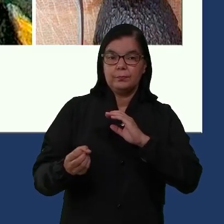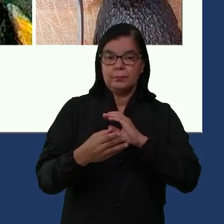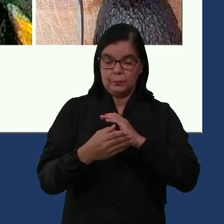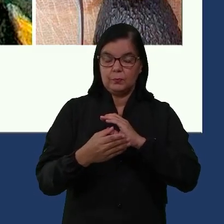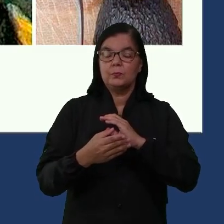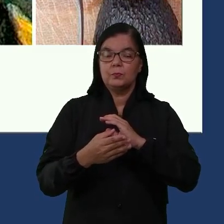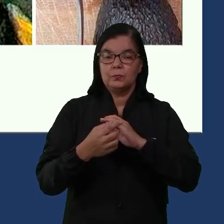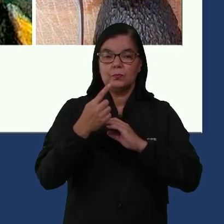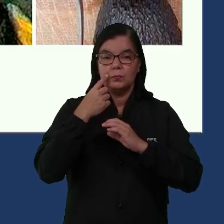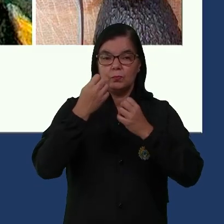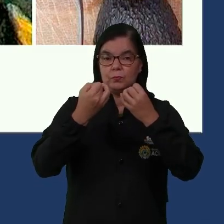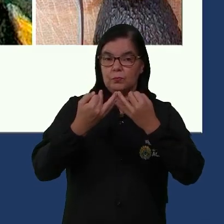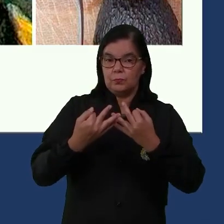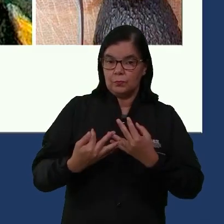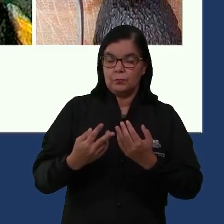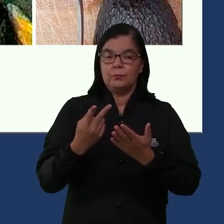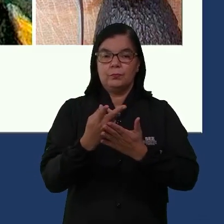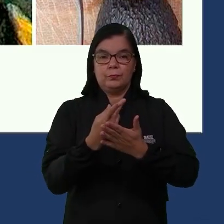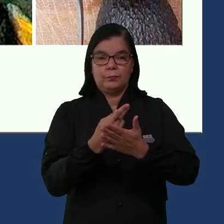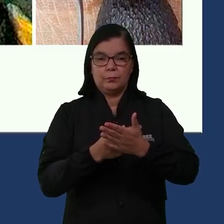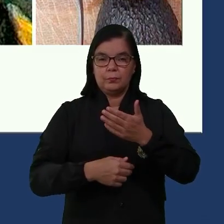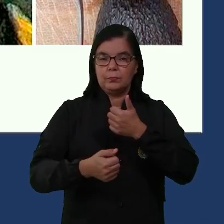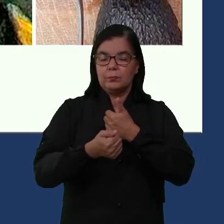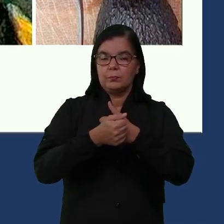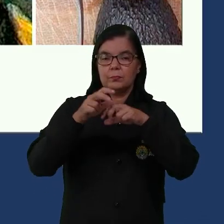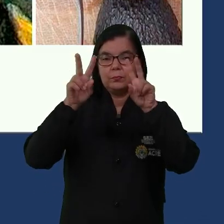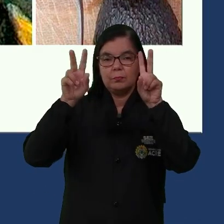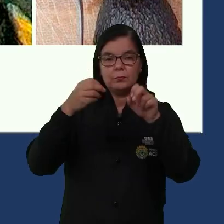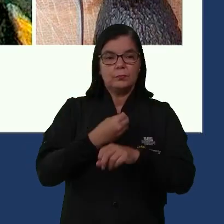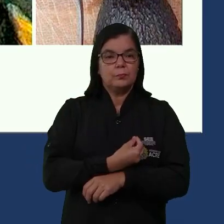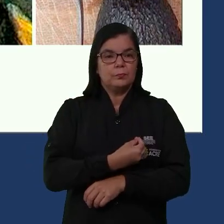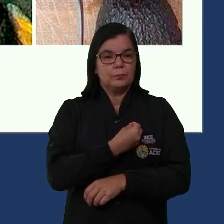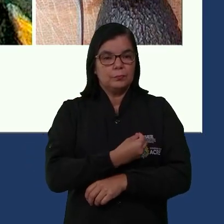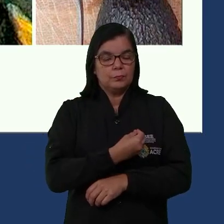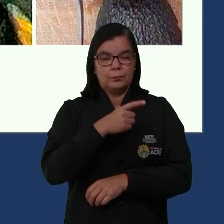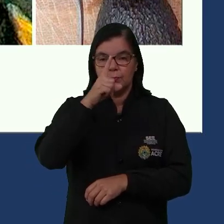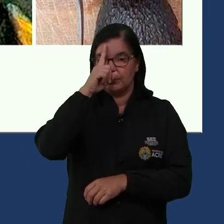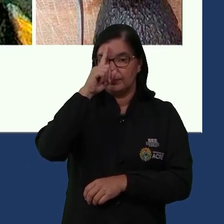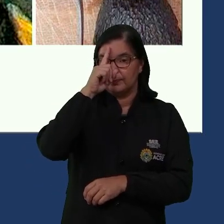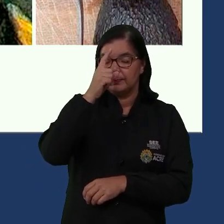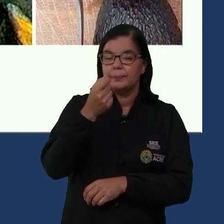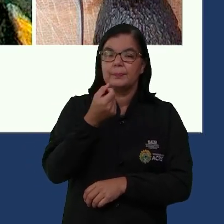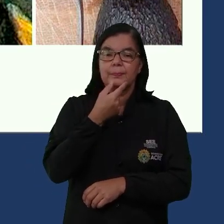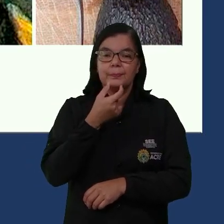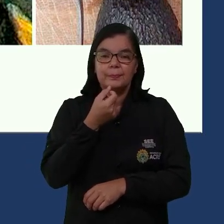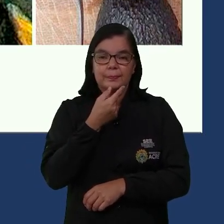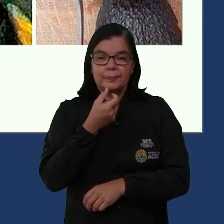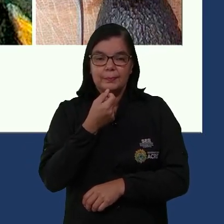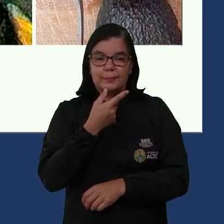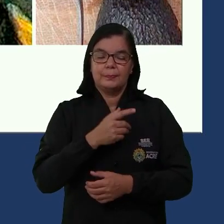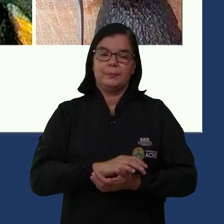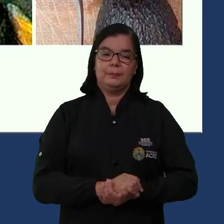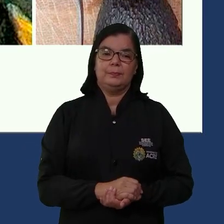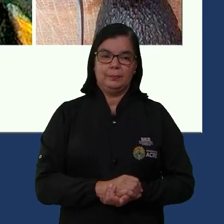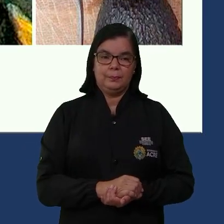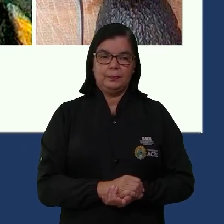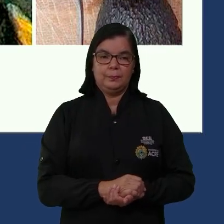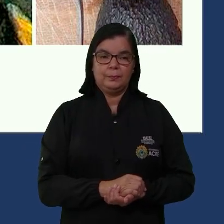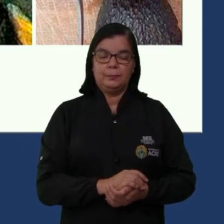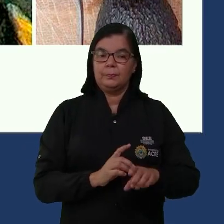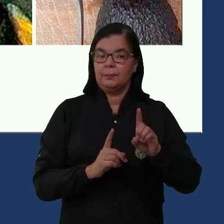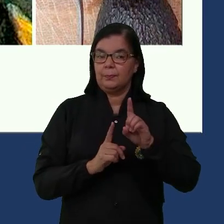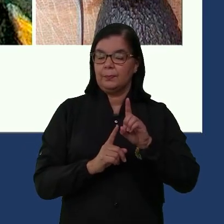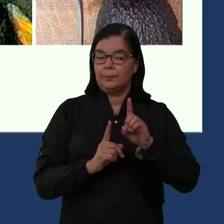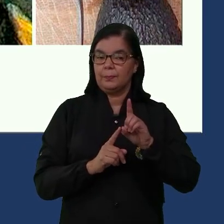C, atualizar o discurso da obra, aproximando temas existenciais do cotidiano e do